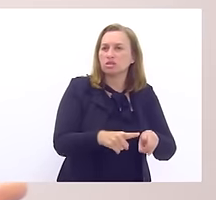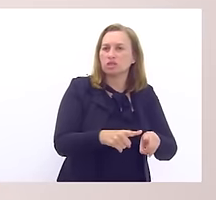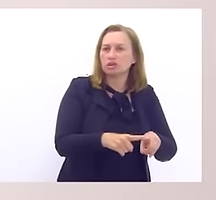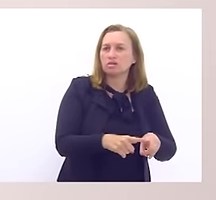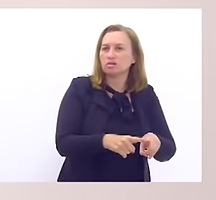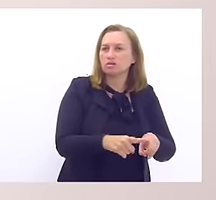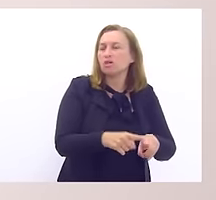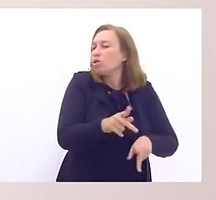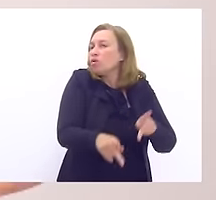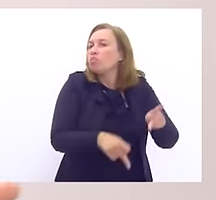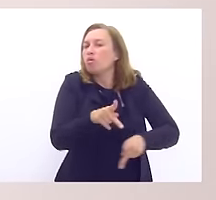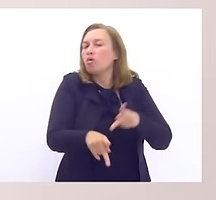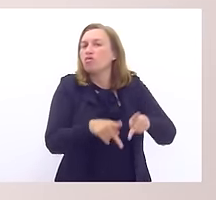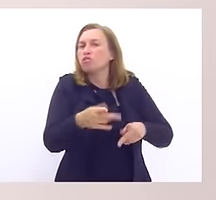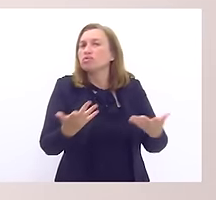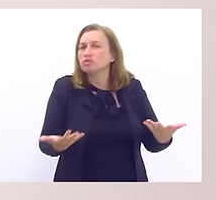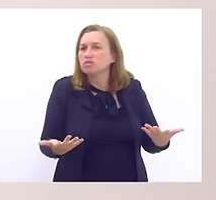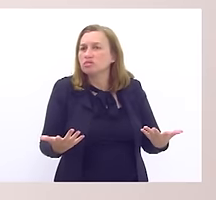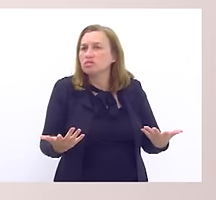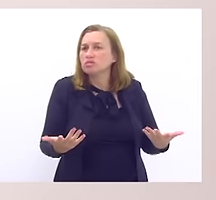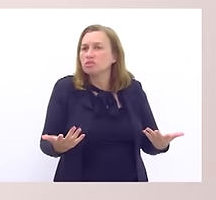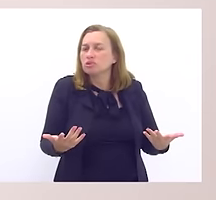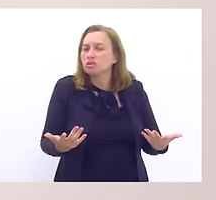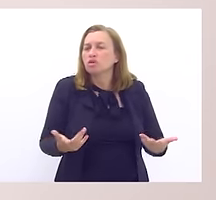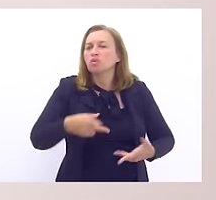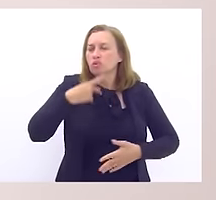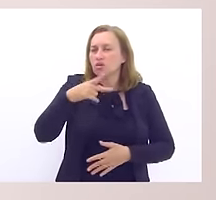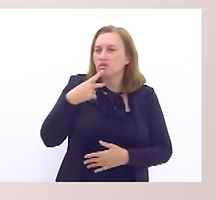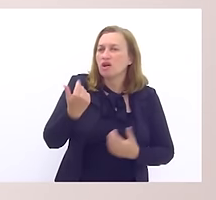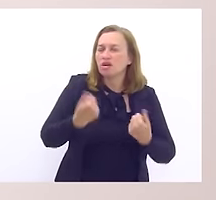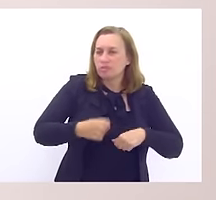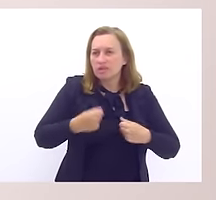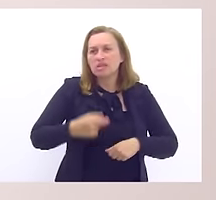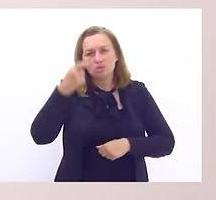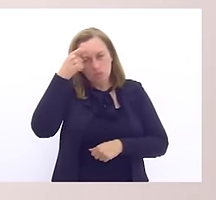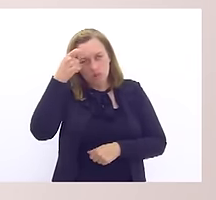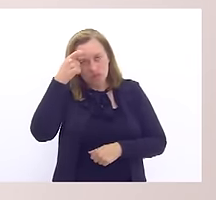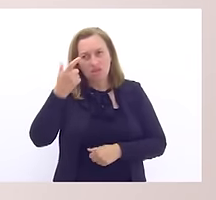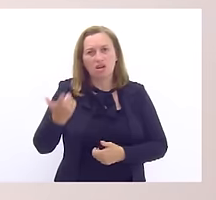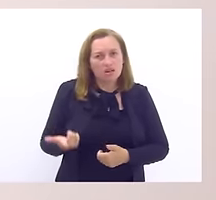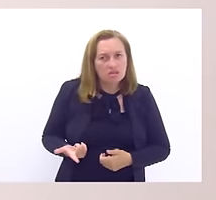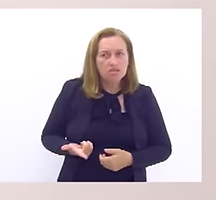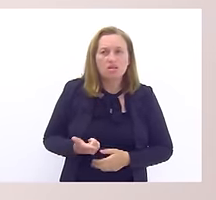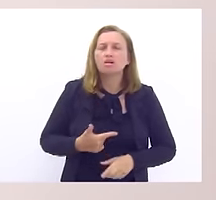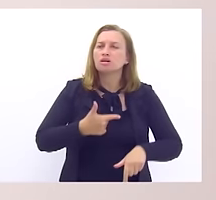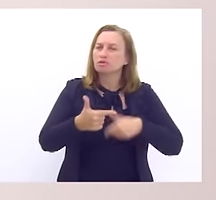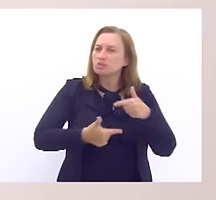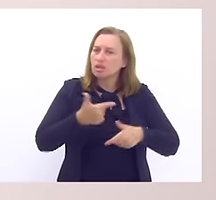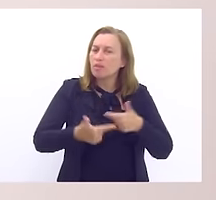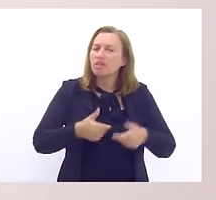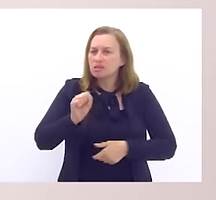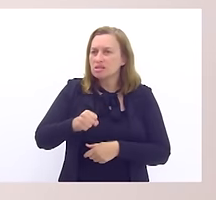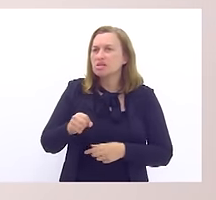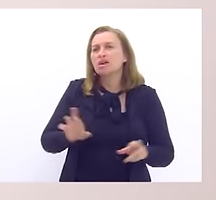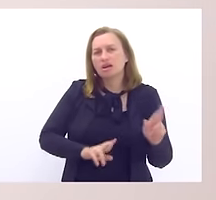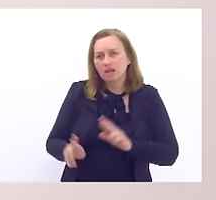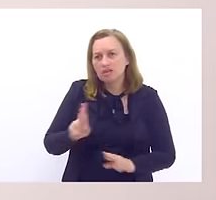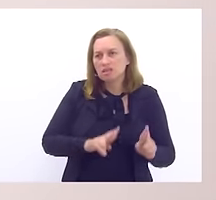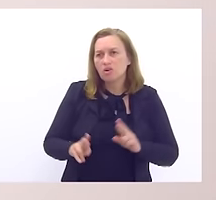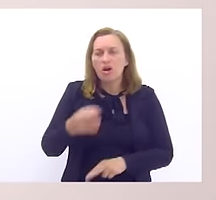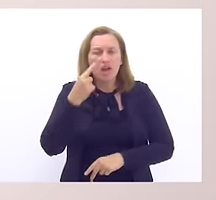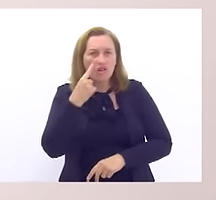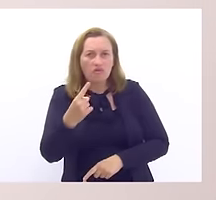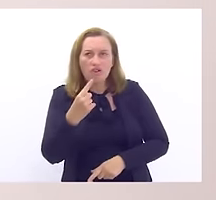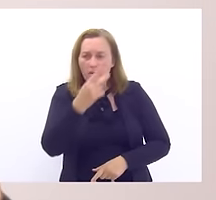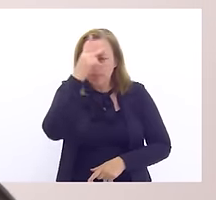contra a população contra uma instituição então quando eu digo que tem que ter Sem dúvida nenhuma ali o bom senso nas operações em relação a isso é